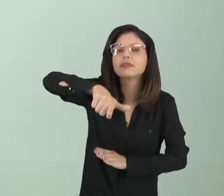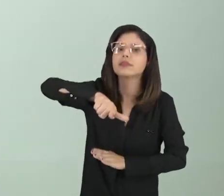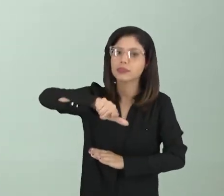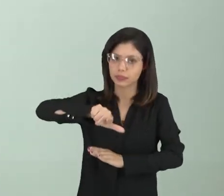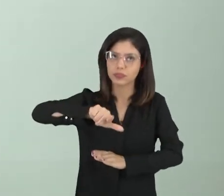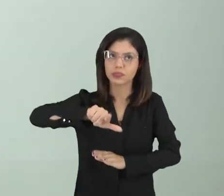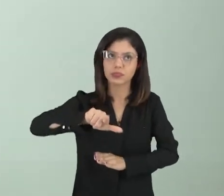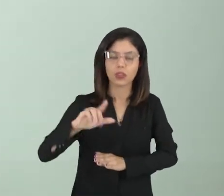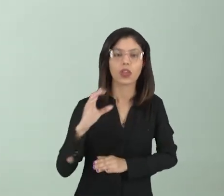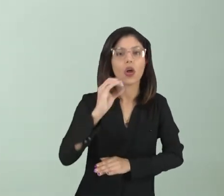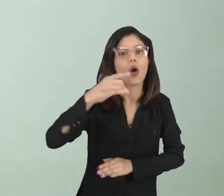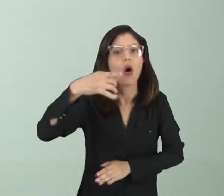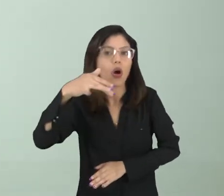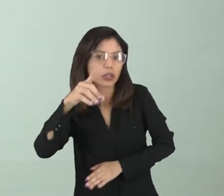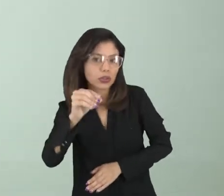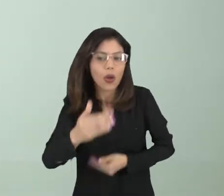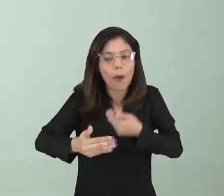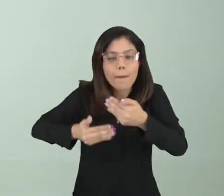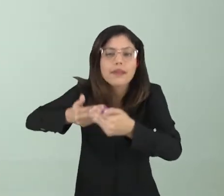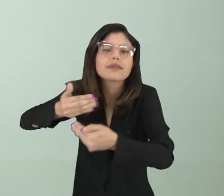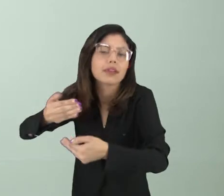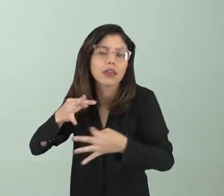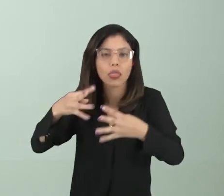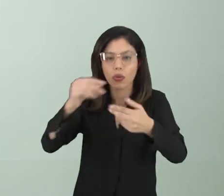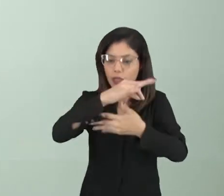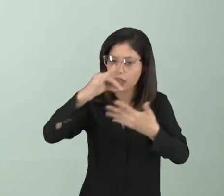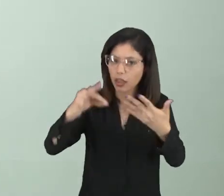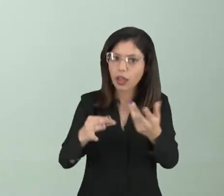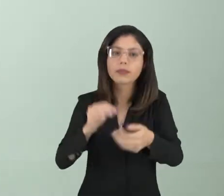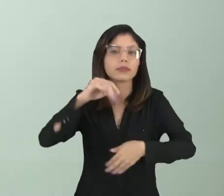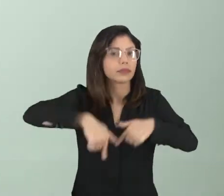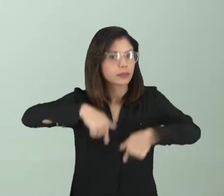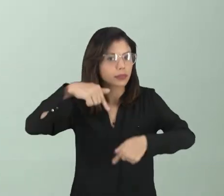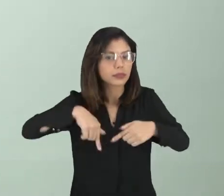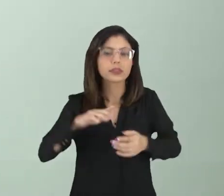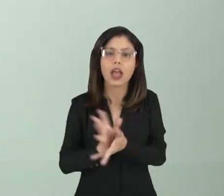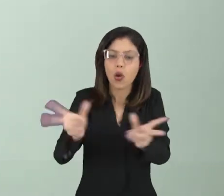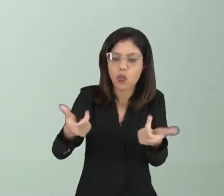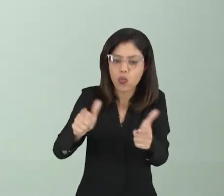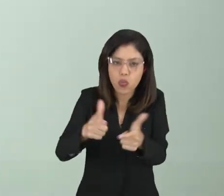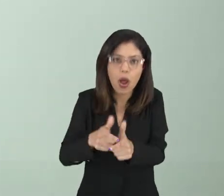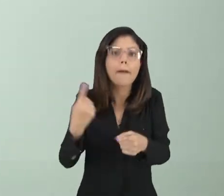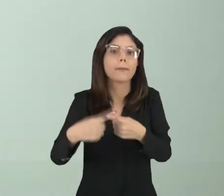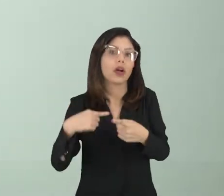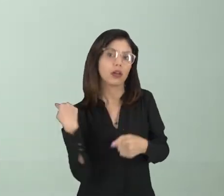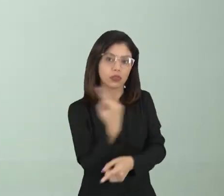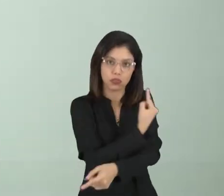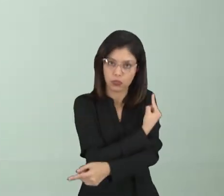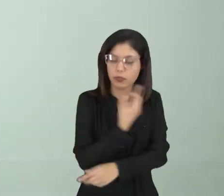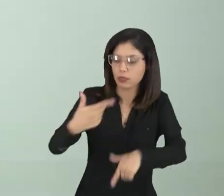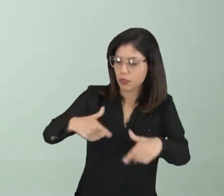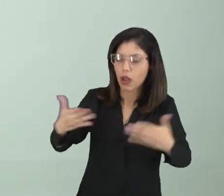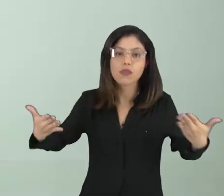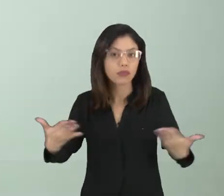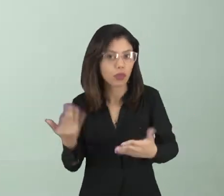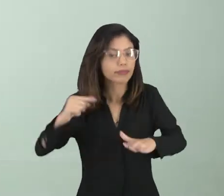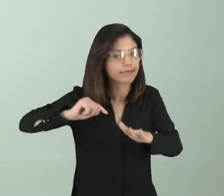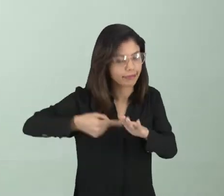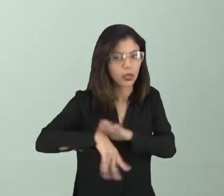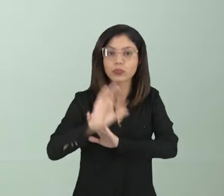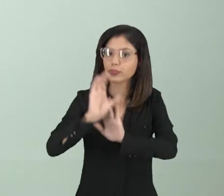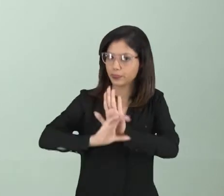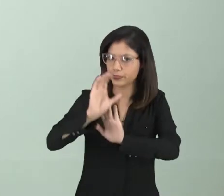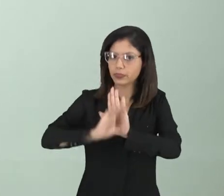de oxirredução, os processos dos elementos químicos que oxida e reduz, porque é o que a gente vai estar trabalhando dentro